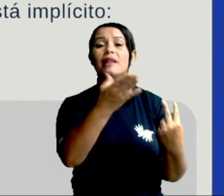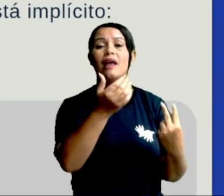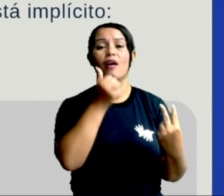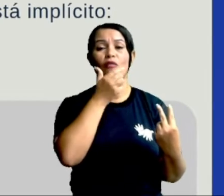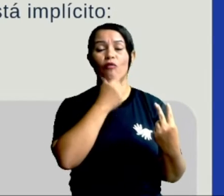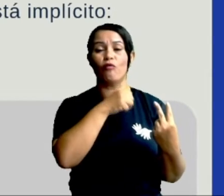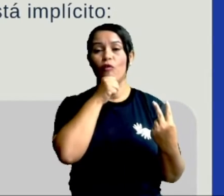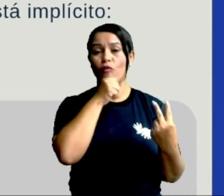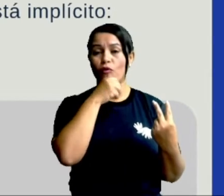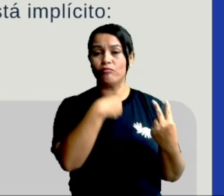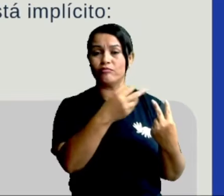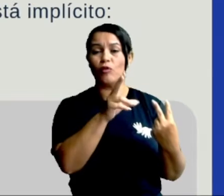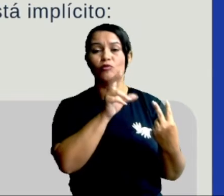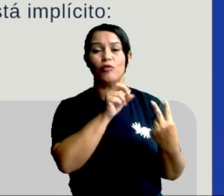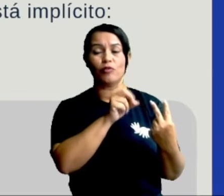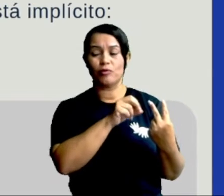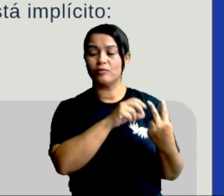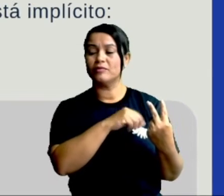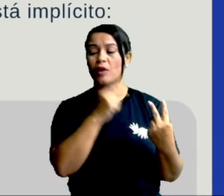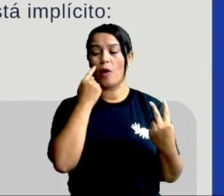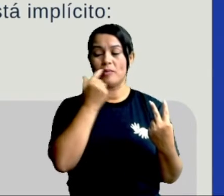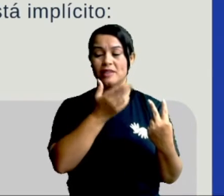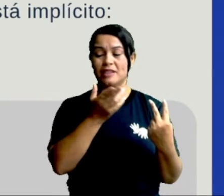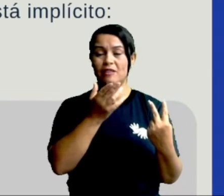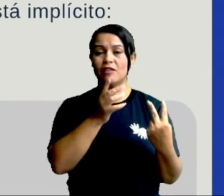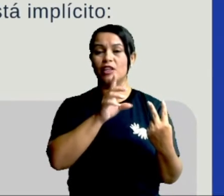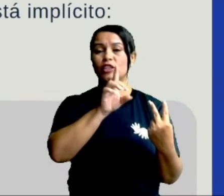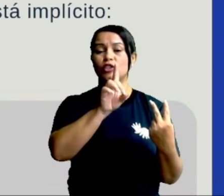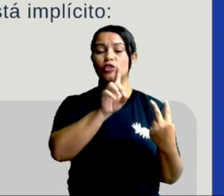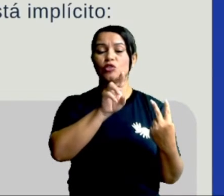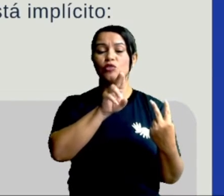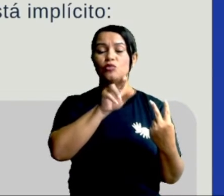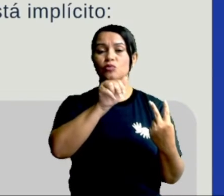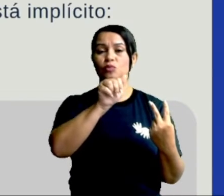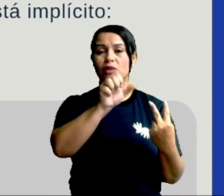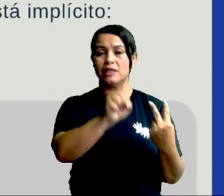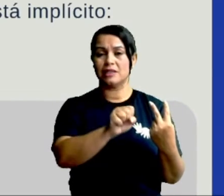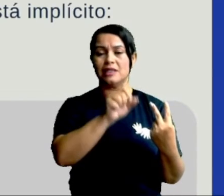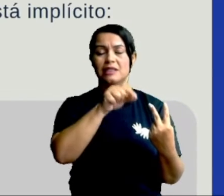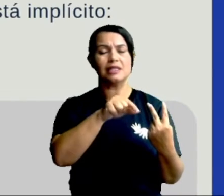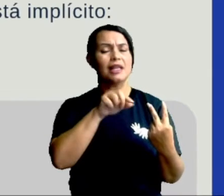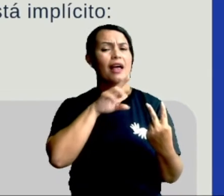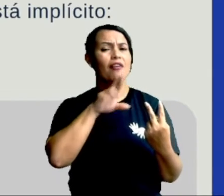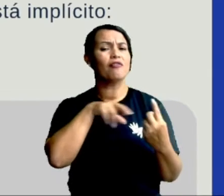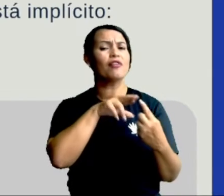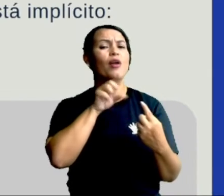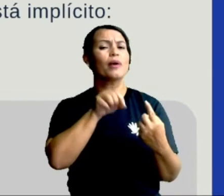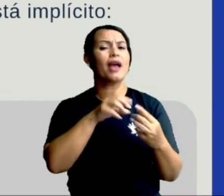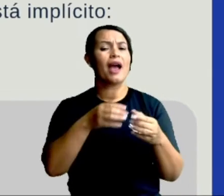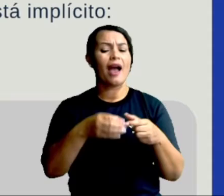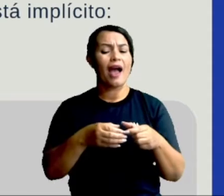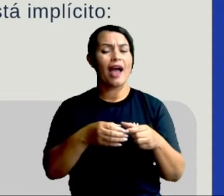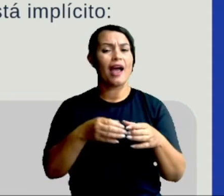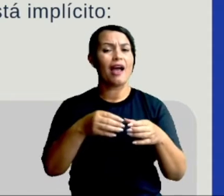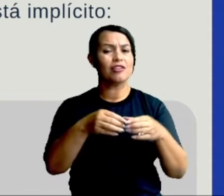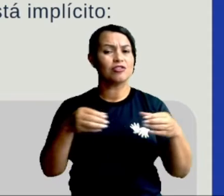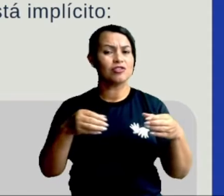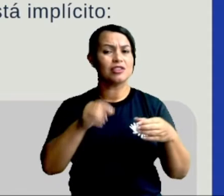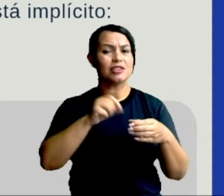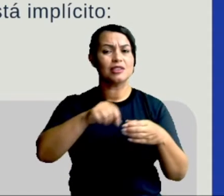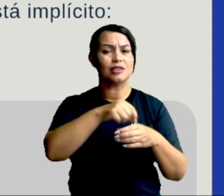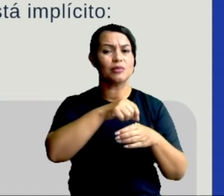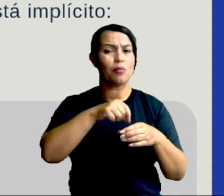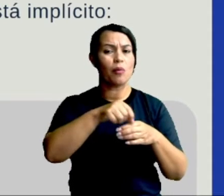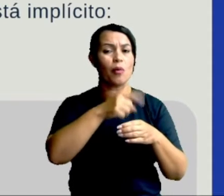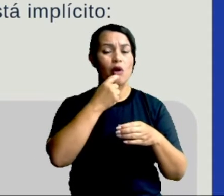seu avô. Nesse enunciado, o numeral duas se refere, como disse já, né, às caixas de morango. E nós temos uma outra expressão, não